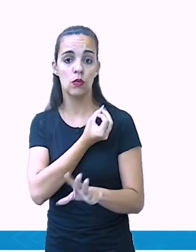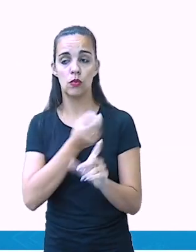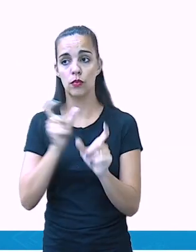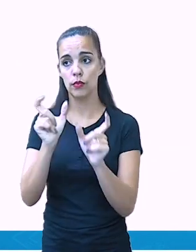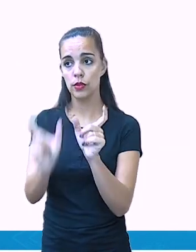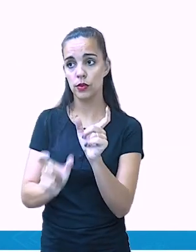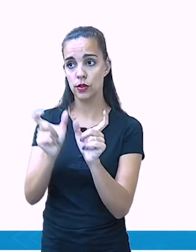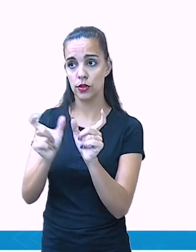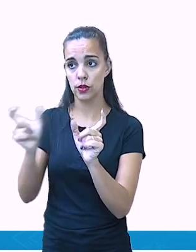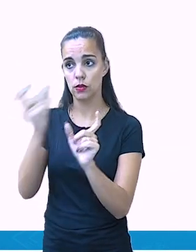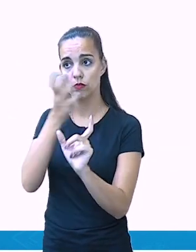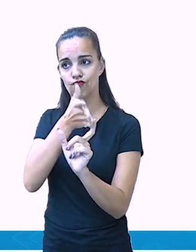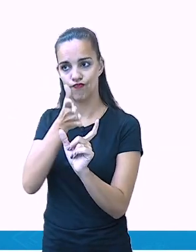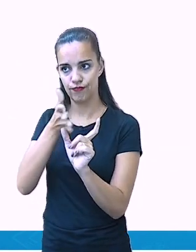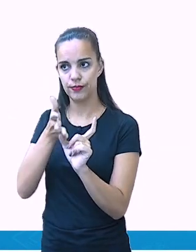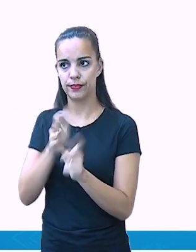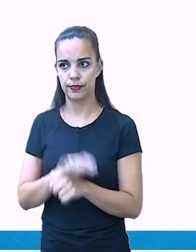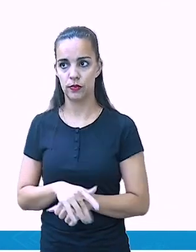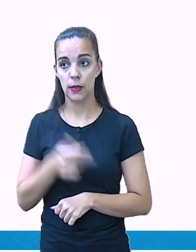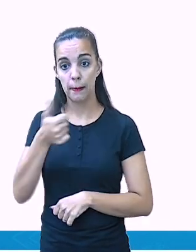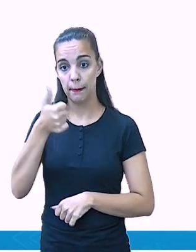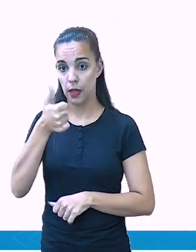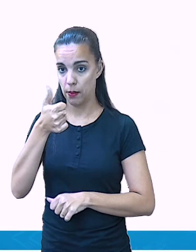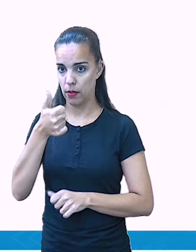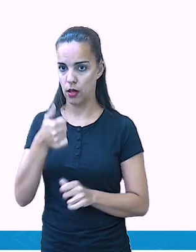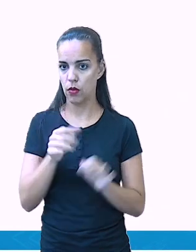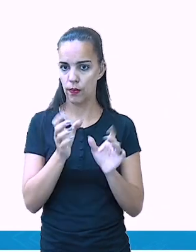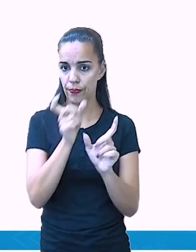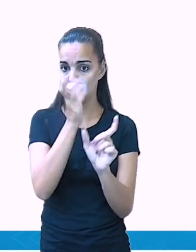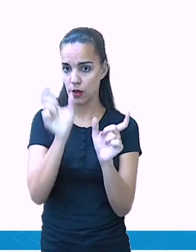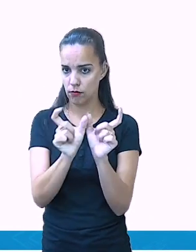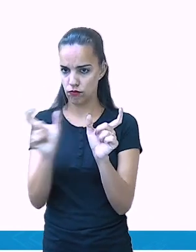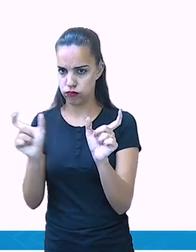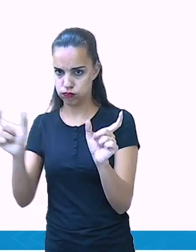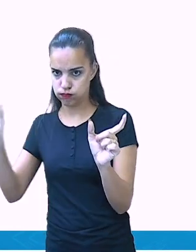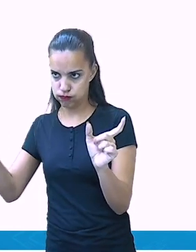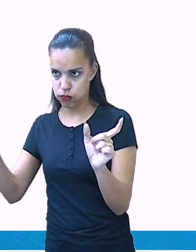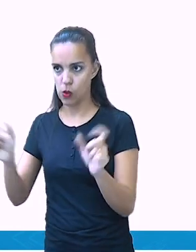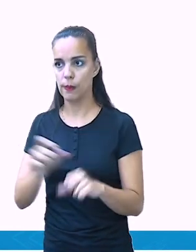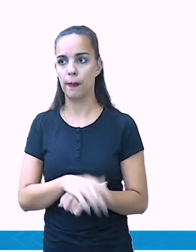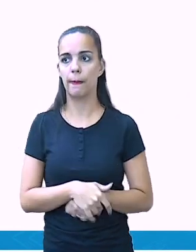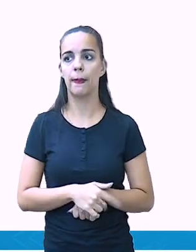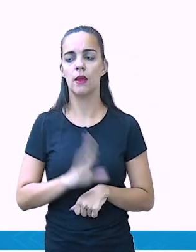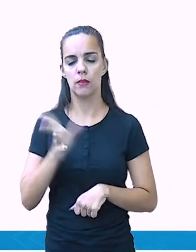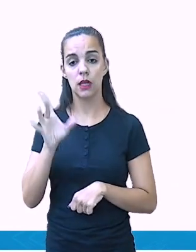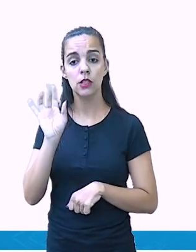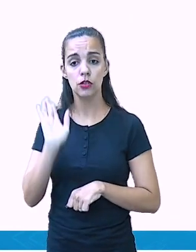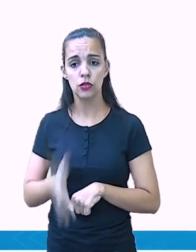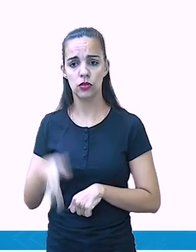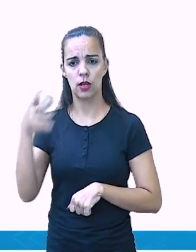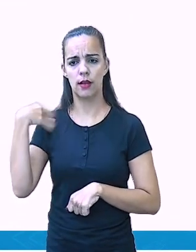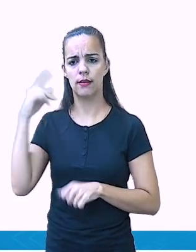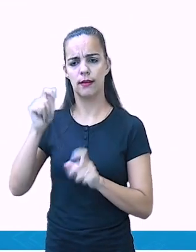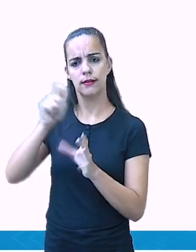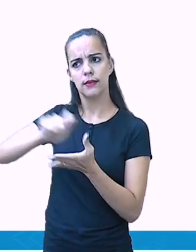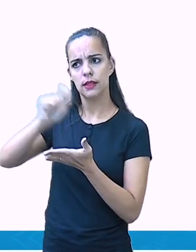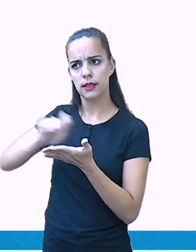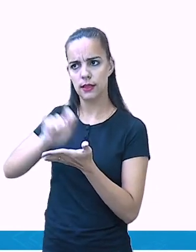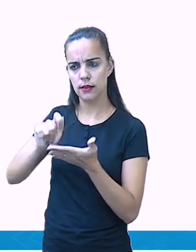Então, eu pedi primeiro para você separar ela em sílabas. Para quem já está escrevendo, vai